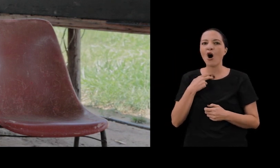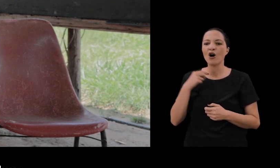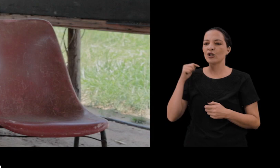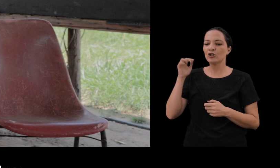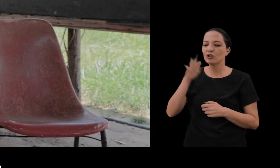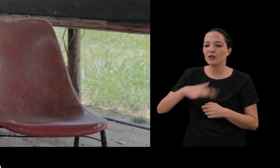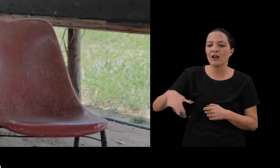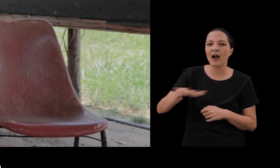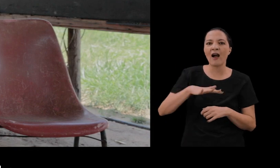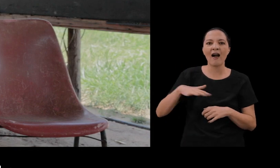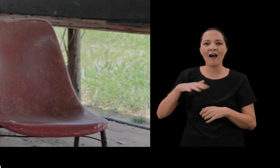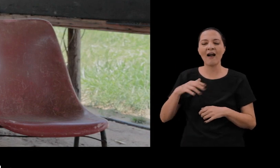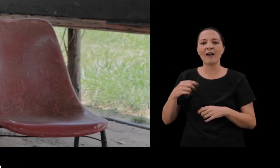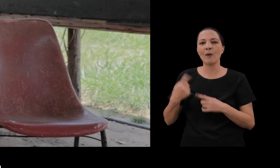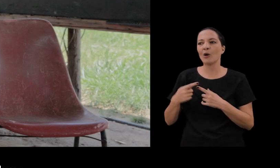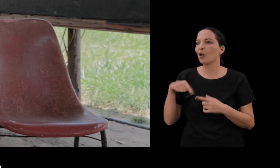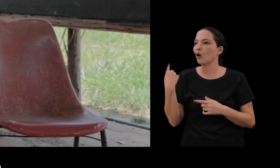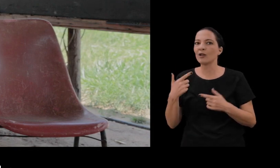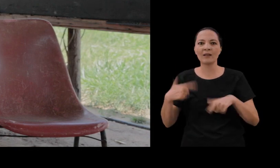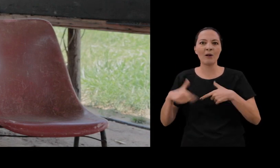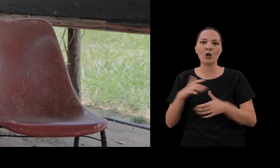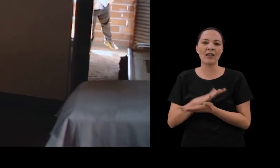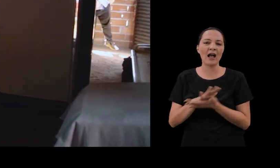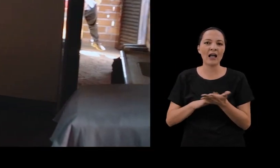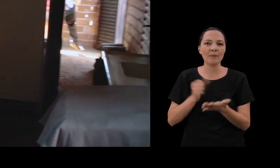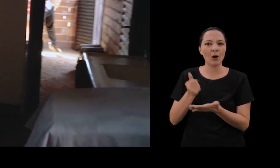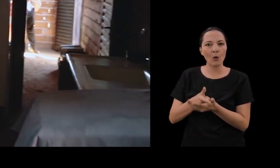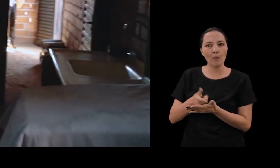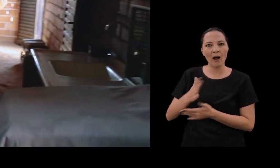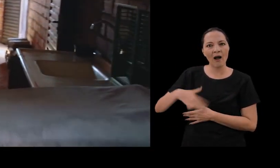porque a gente não trabalhou para comprar esse pedaço.